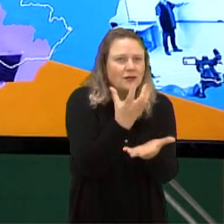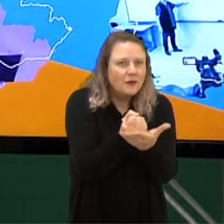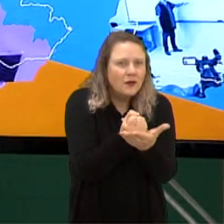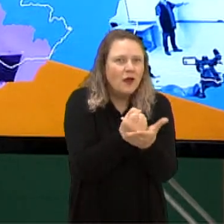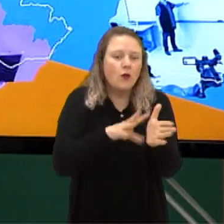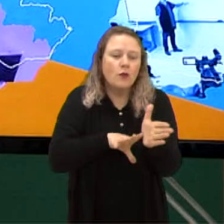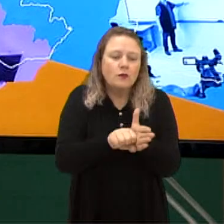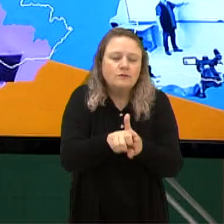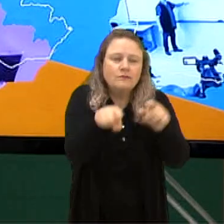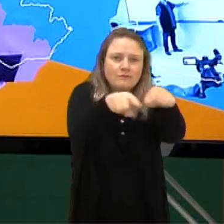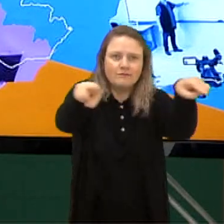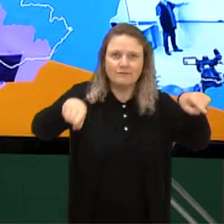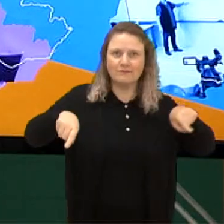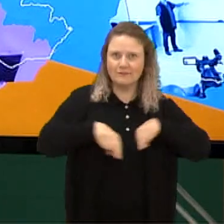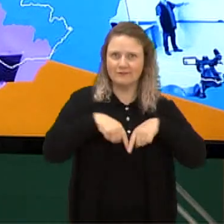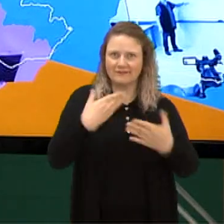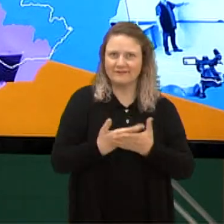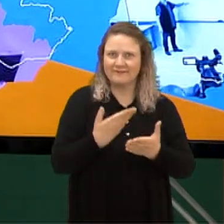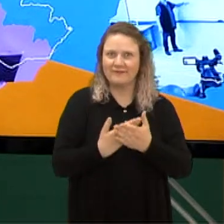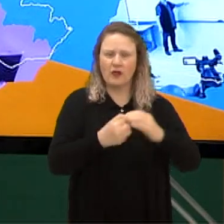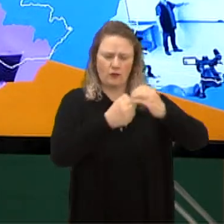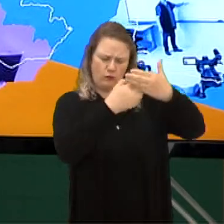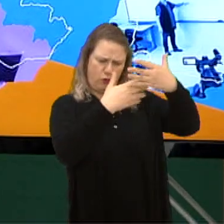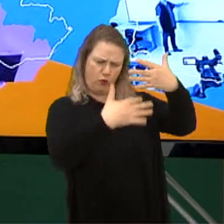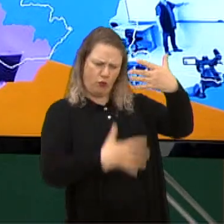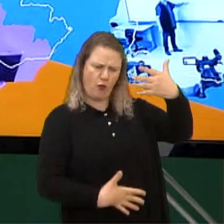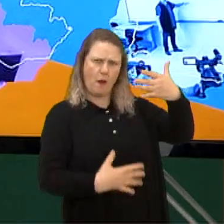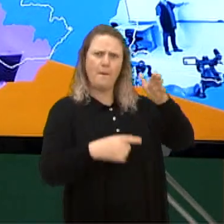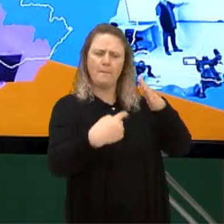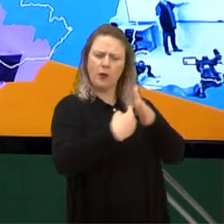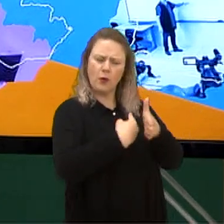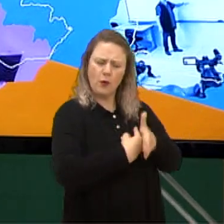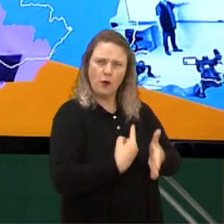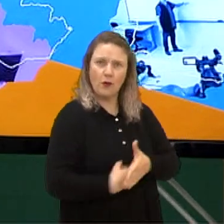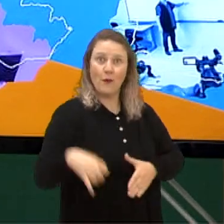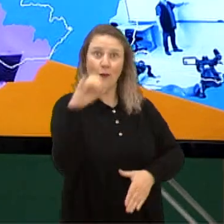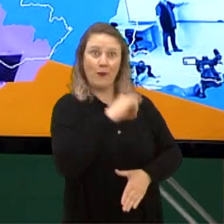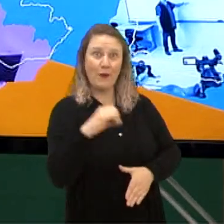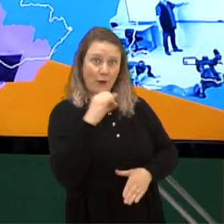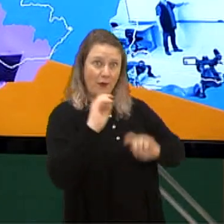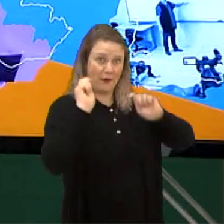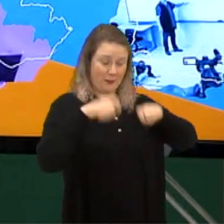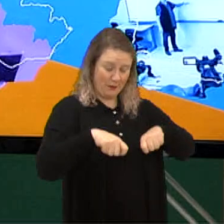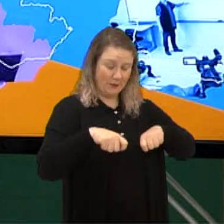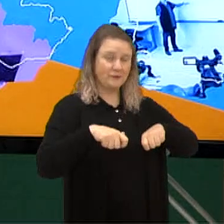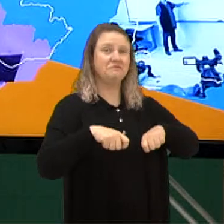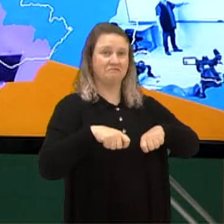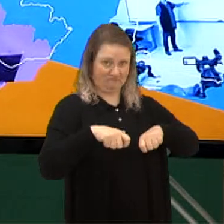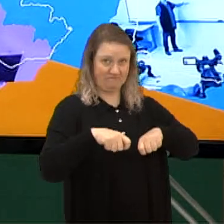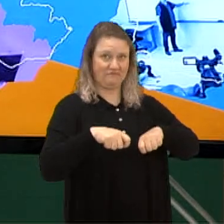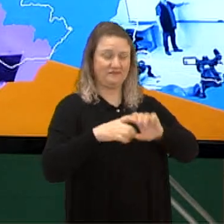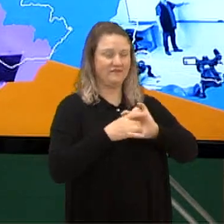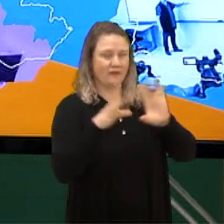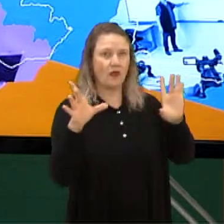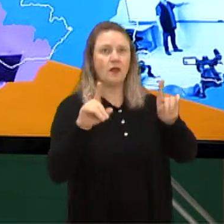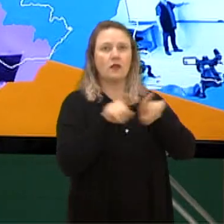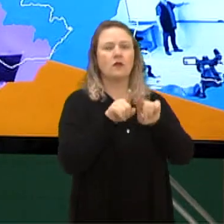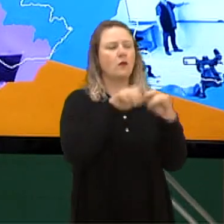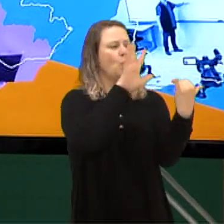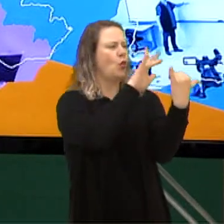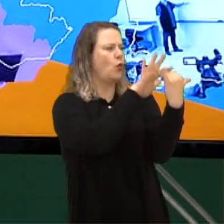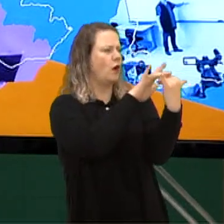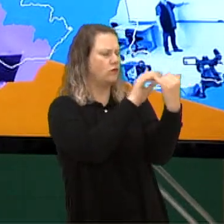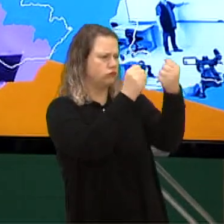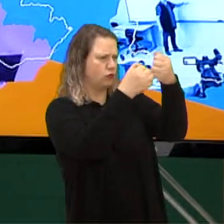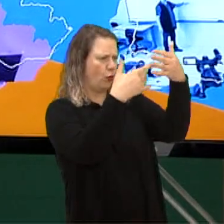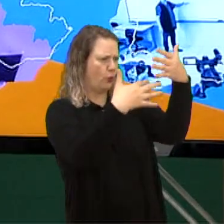o Aula Paraná, entra no chat, manda sua pergunta, manda o seu oi, nós vamos dar recadinhos. Entrou no chat do YouTube, manda